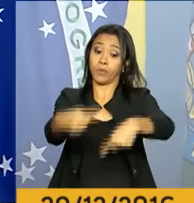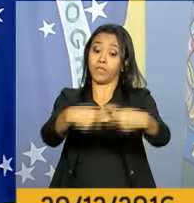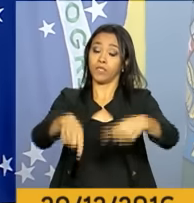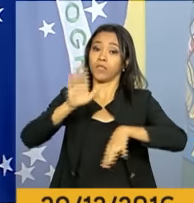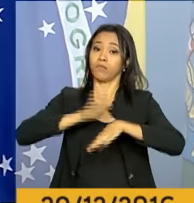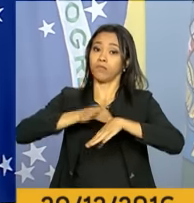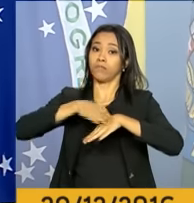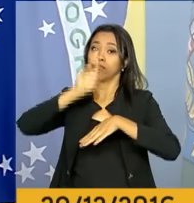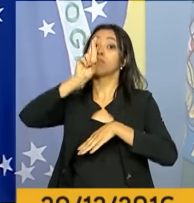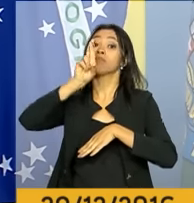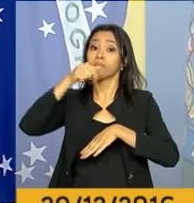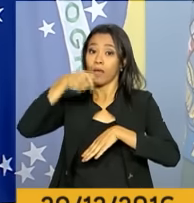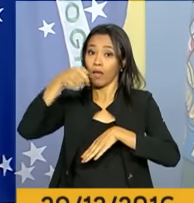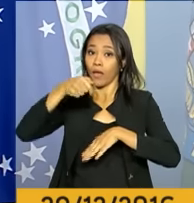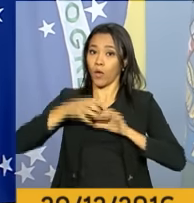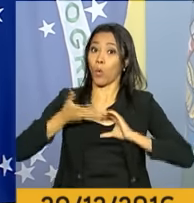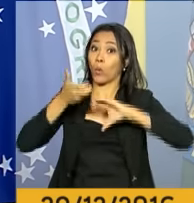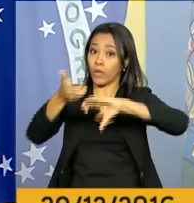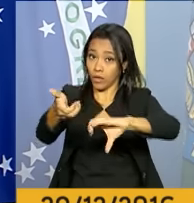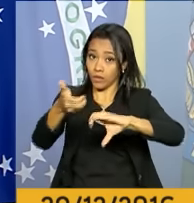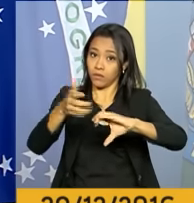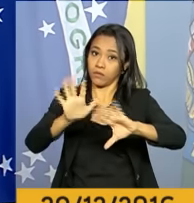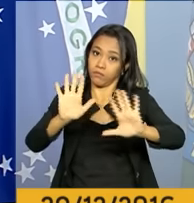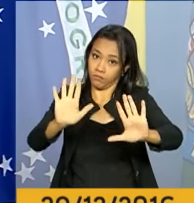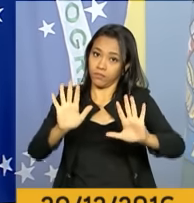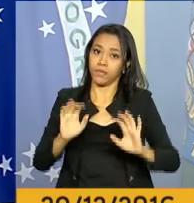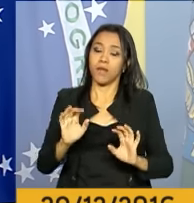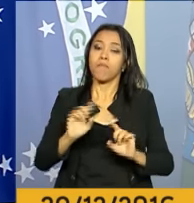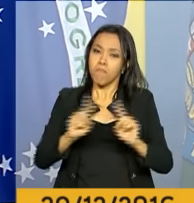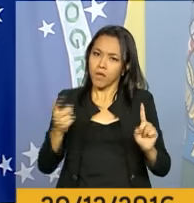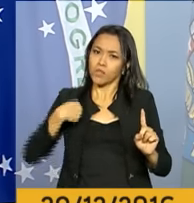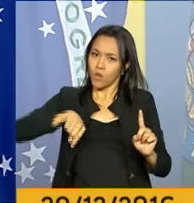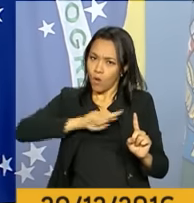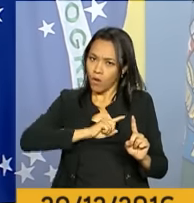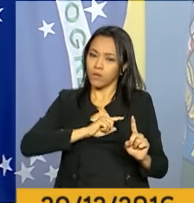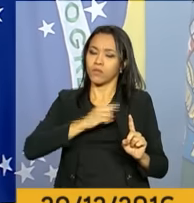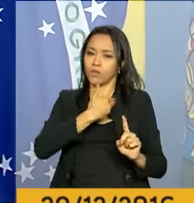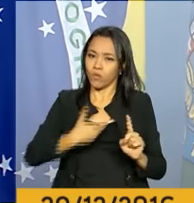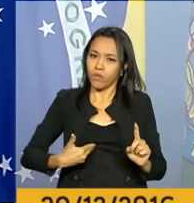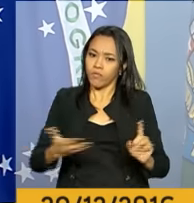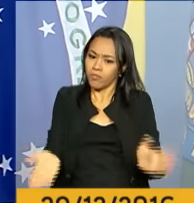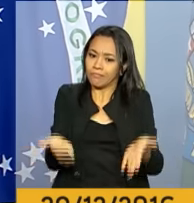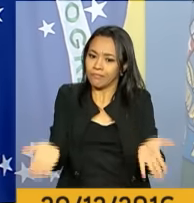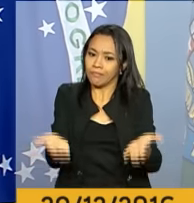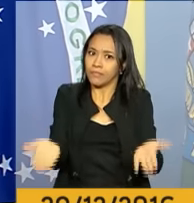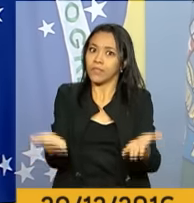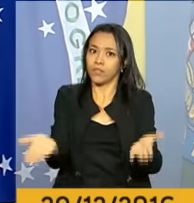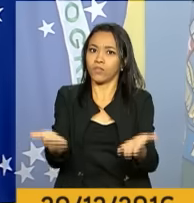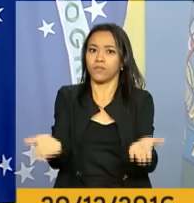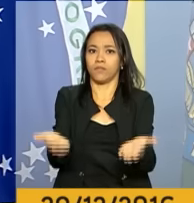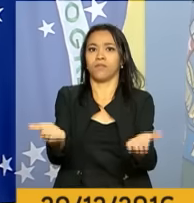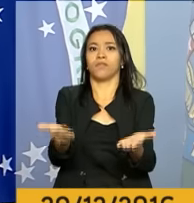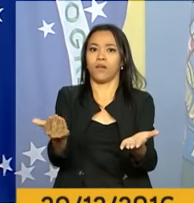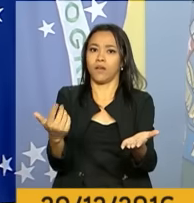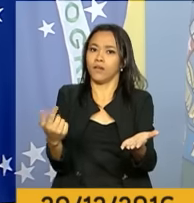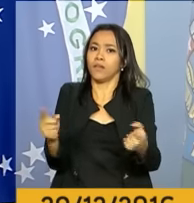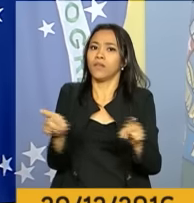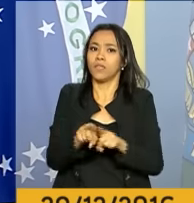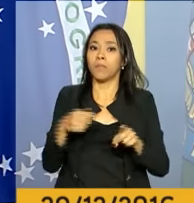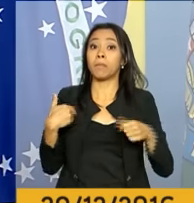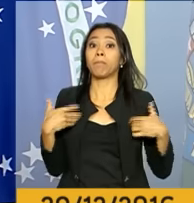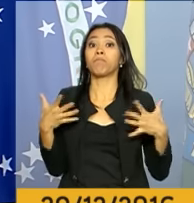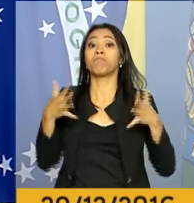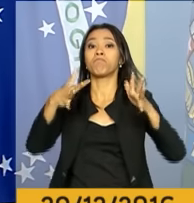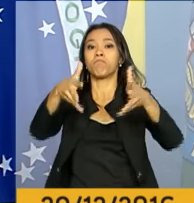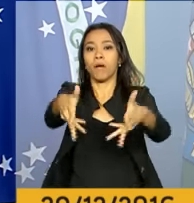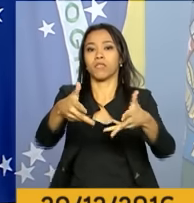nacional mas terá o nosso incentivo e naturalmente a nossa eh participação não